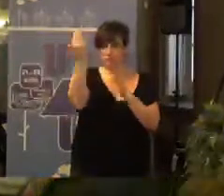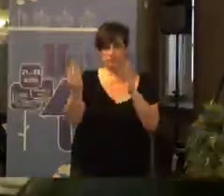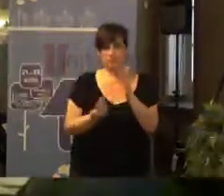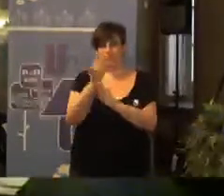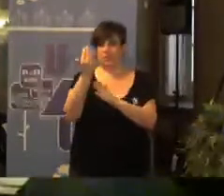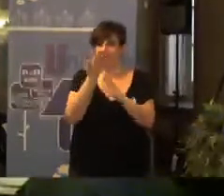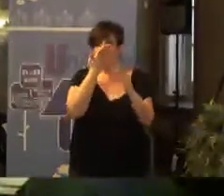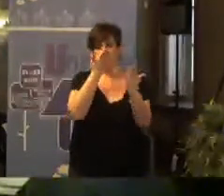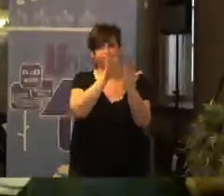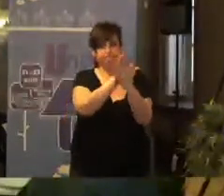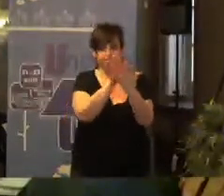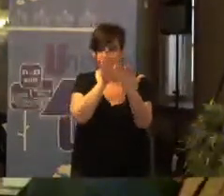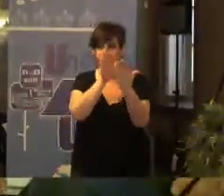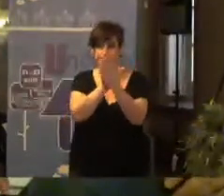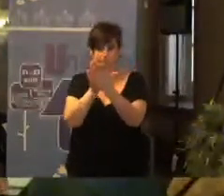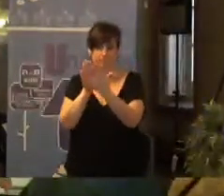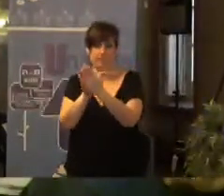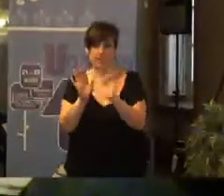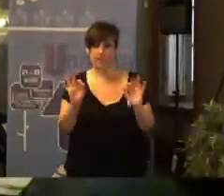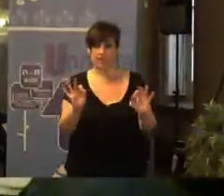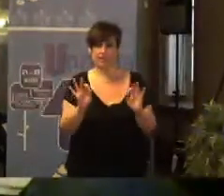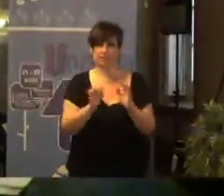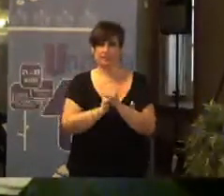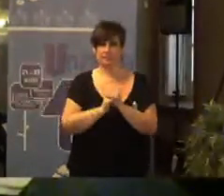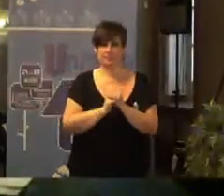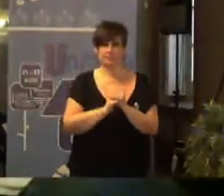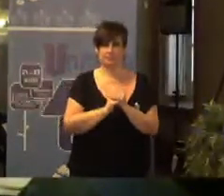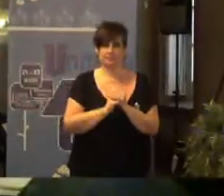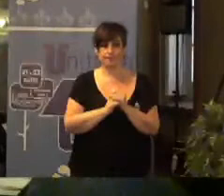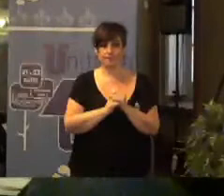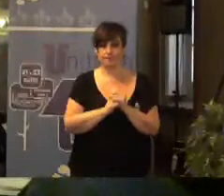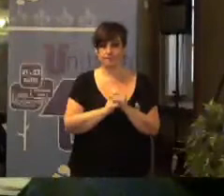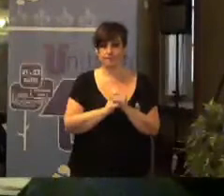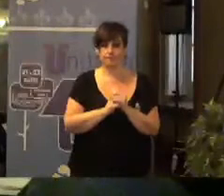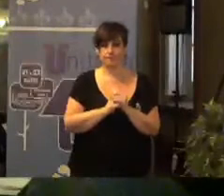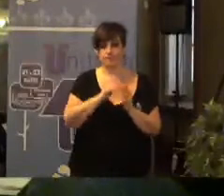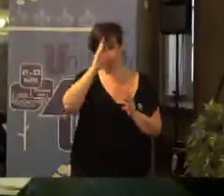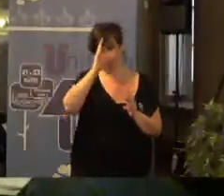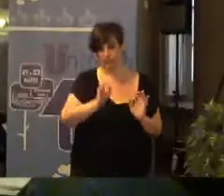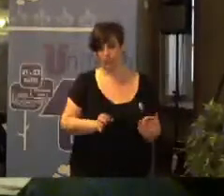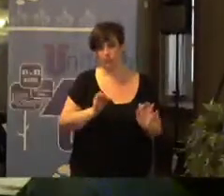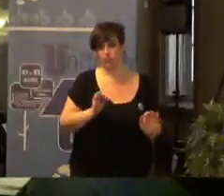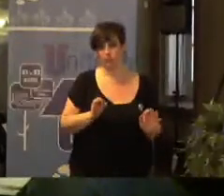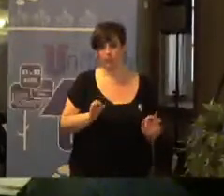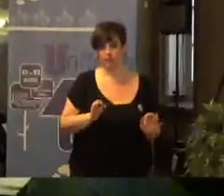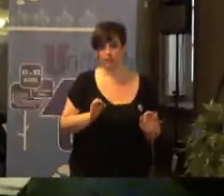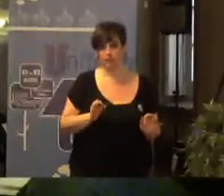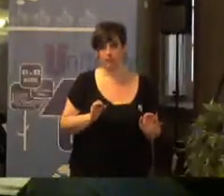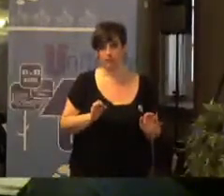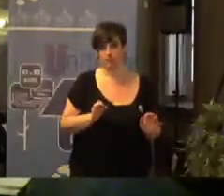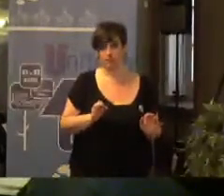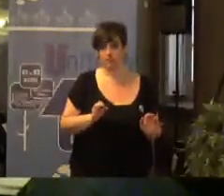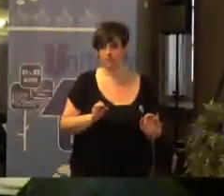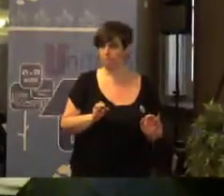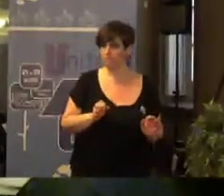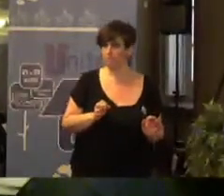da geringonça. Existe, obviamente, uma ideia muito simplista do